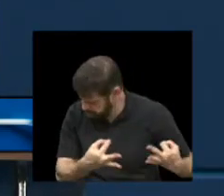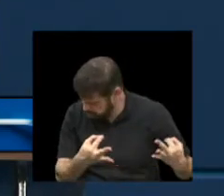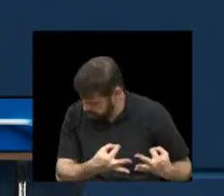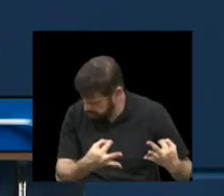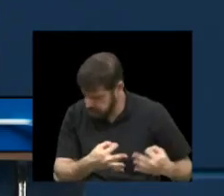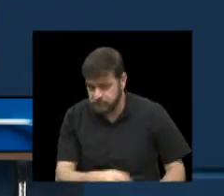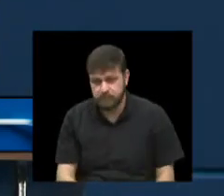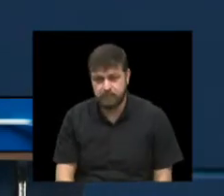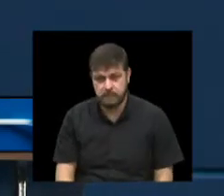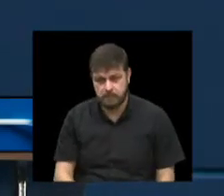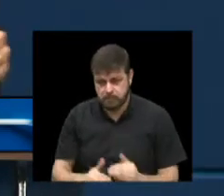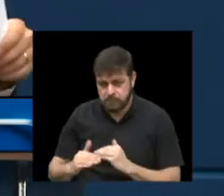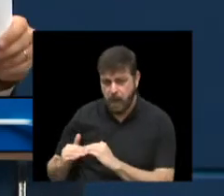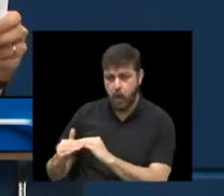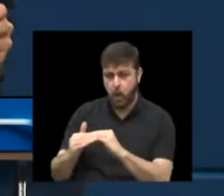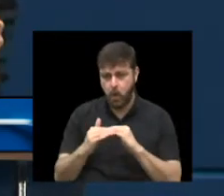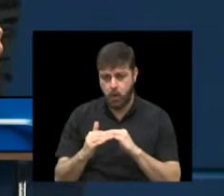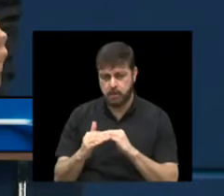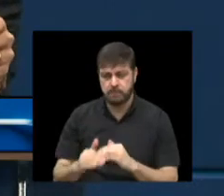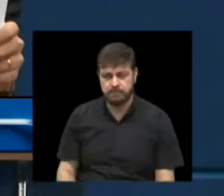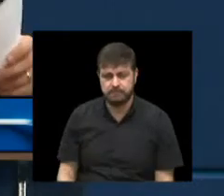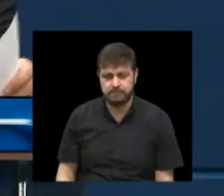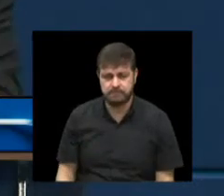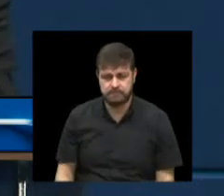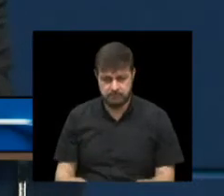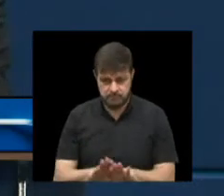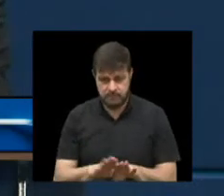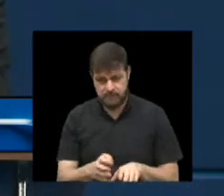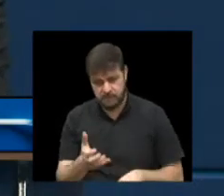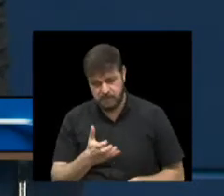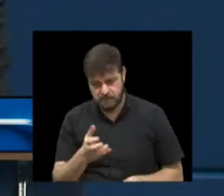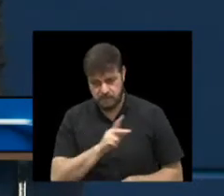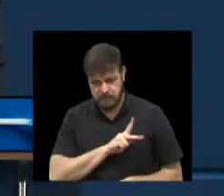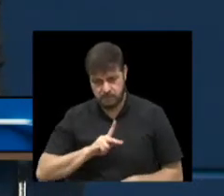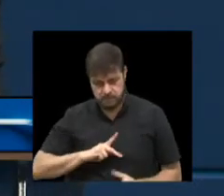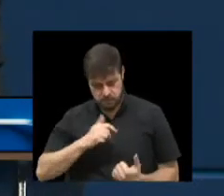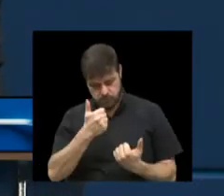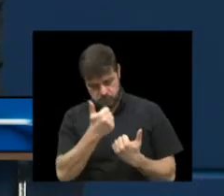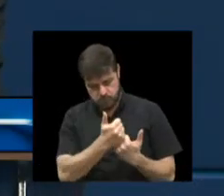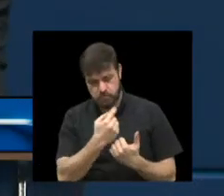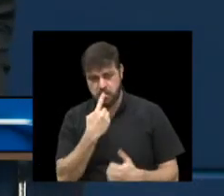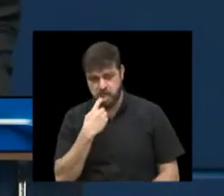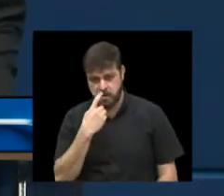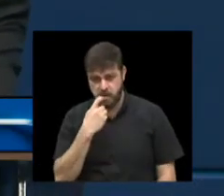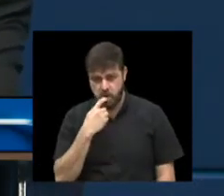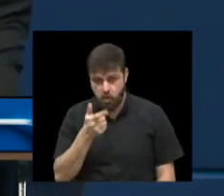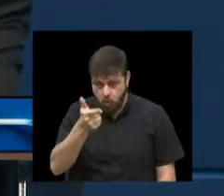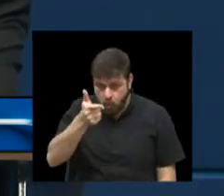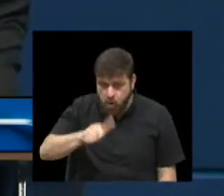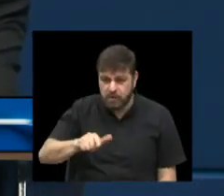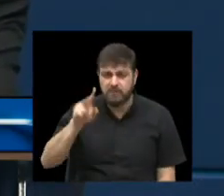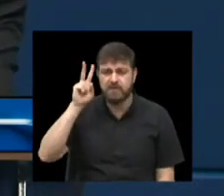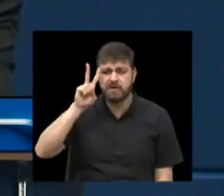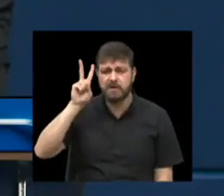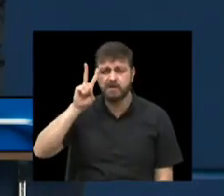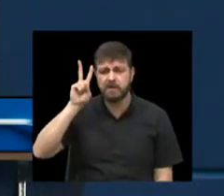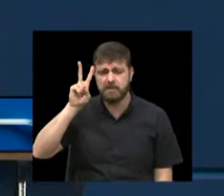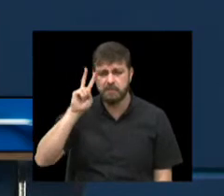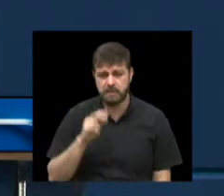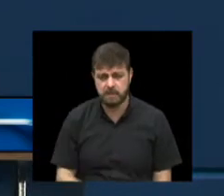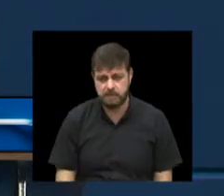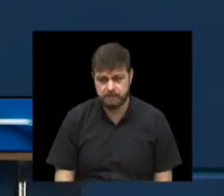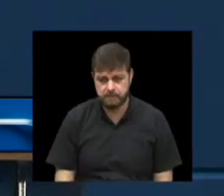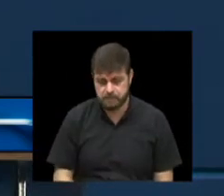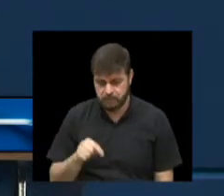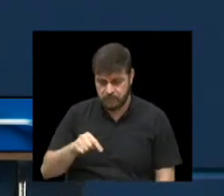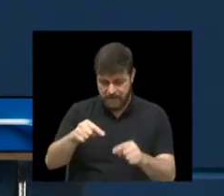todos nós. Quero também, senhor presidente Gilberto Vermelho, mais uma vez ressaltar, né, que